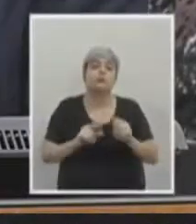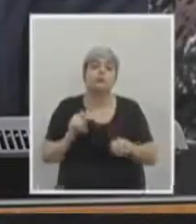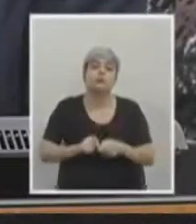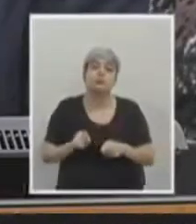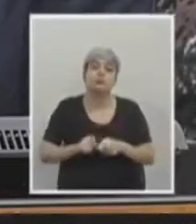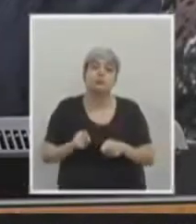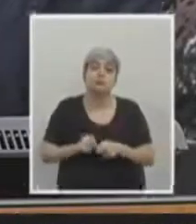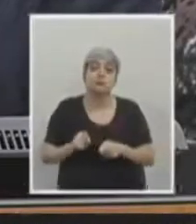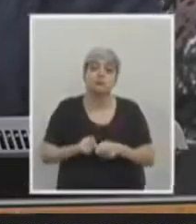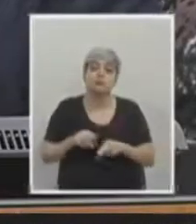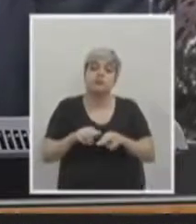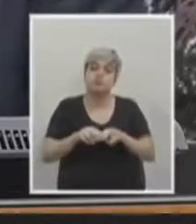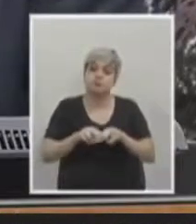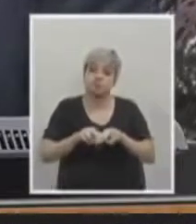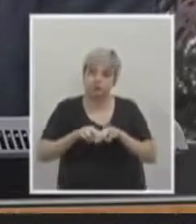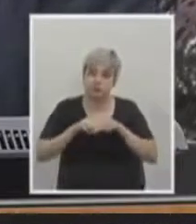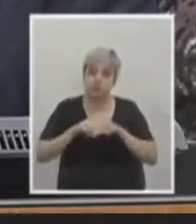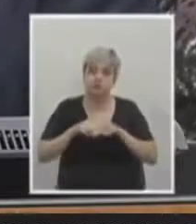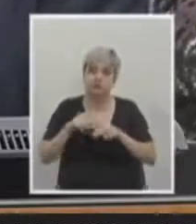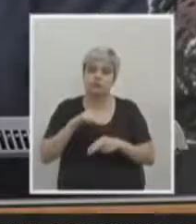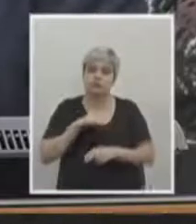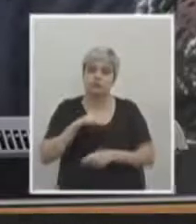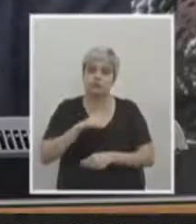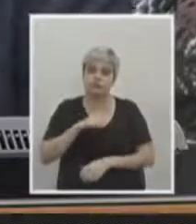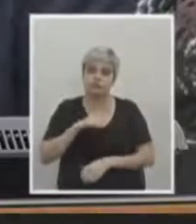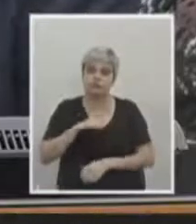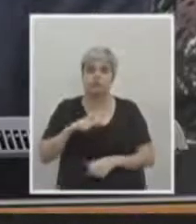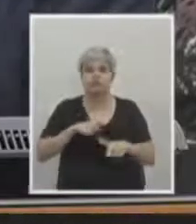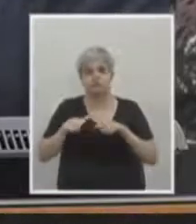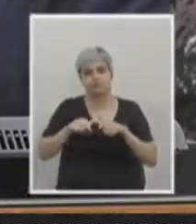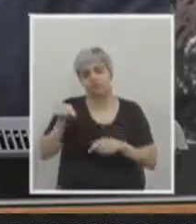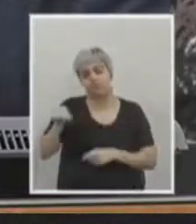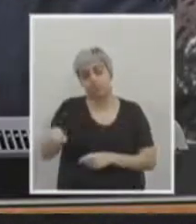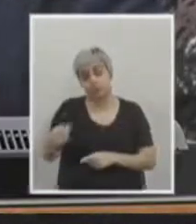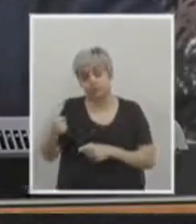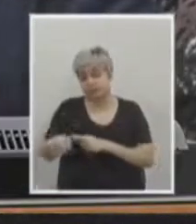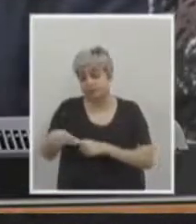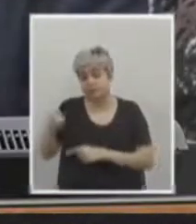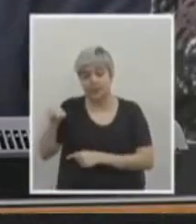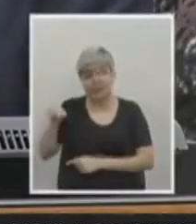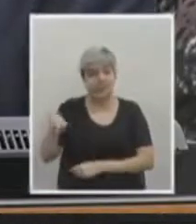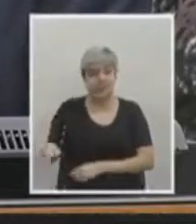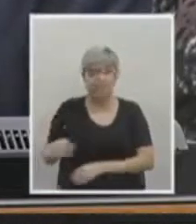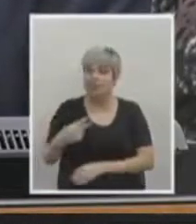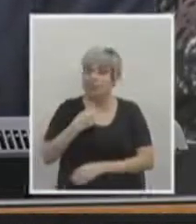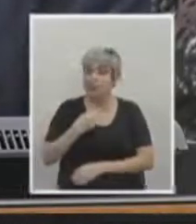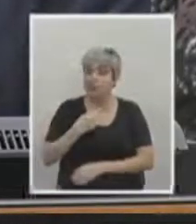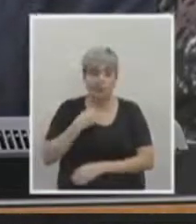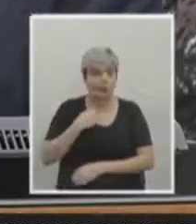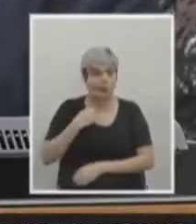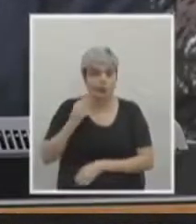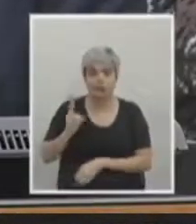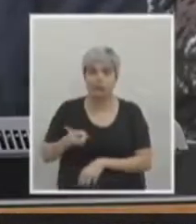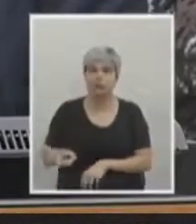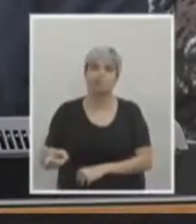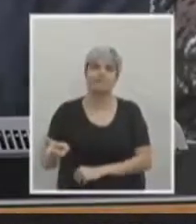fazer em relação às designações, já que essa modalidade ela não poderá ser mais